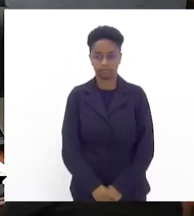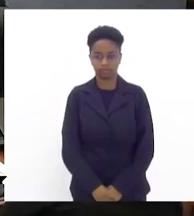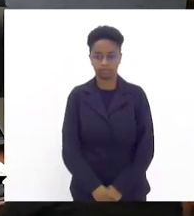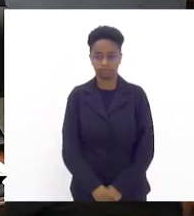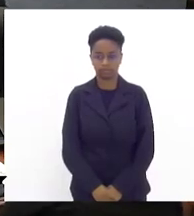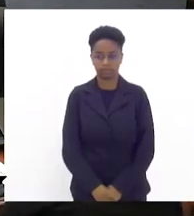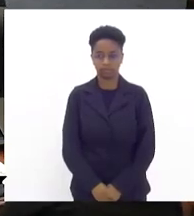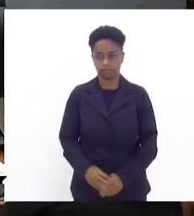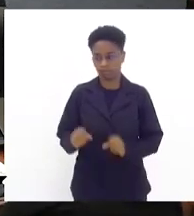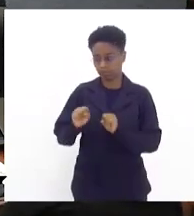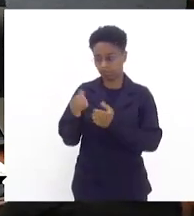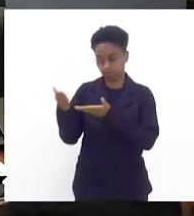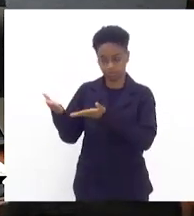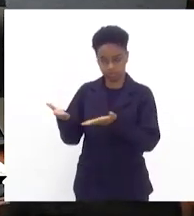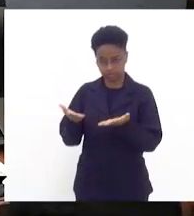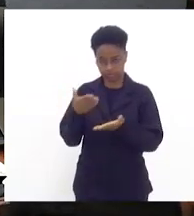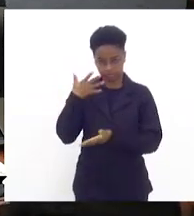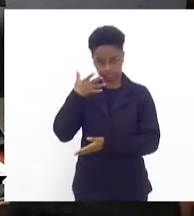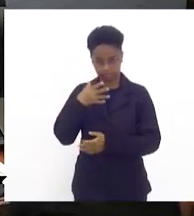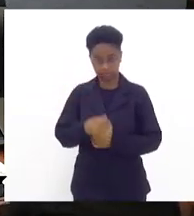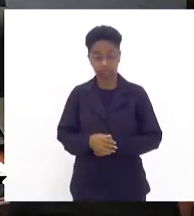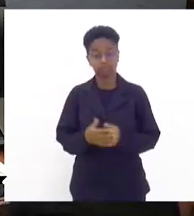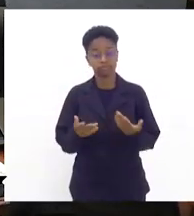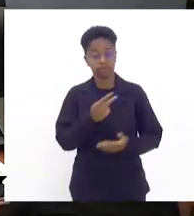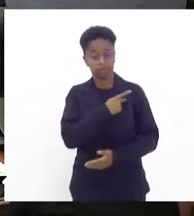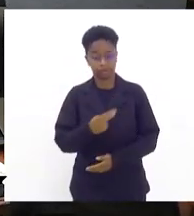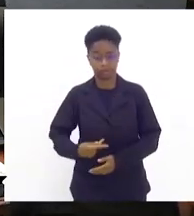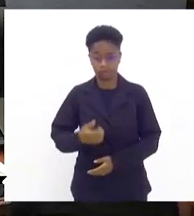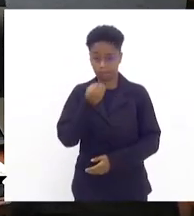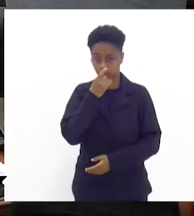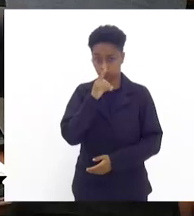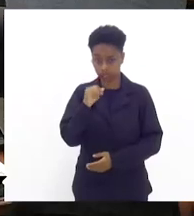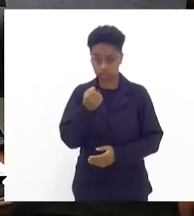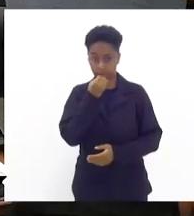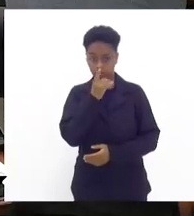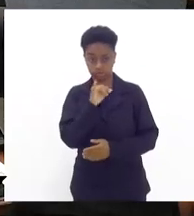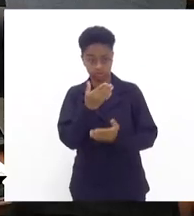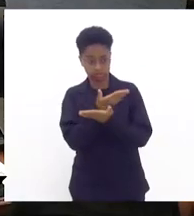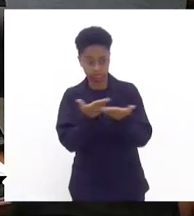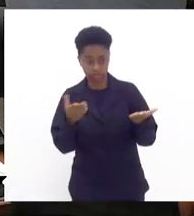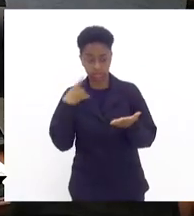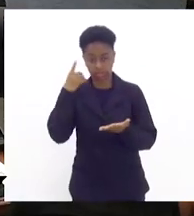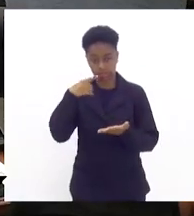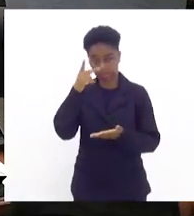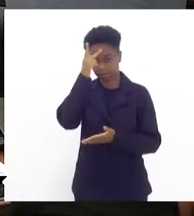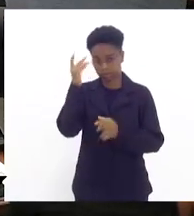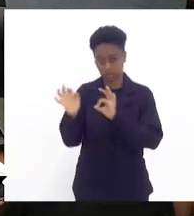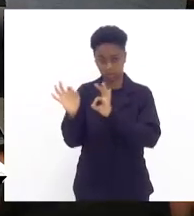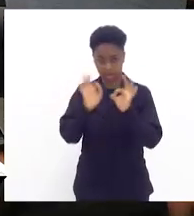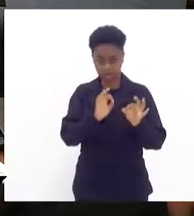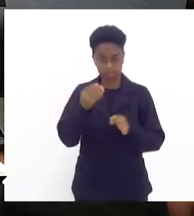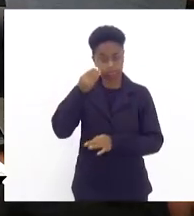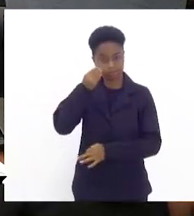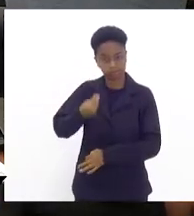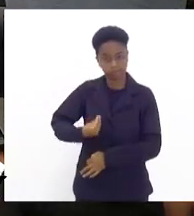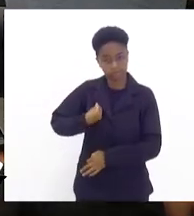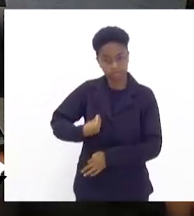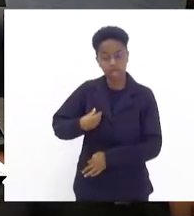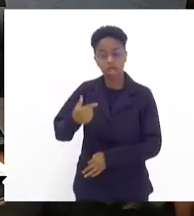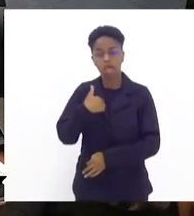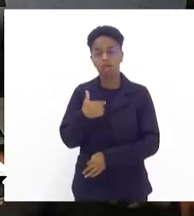Jorge, por favor. Senhor presidente, bom dia aos deputados, público presente. Venho